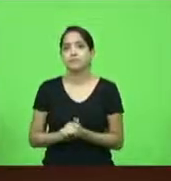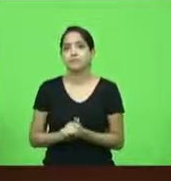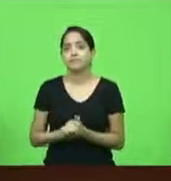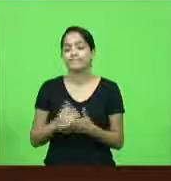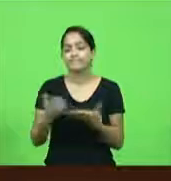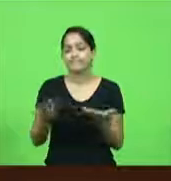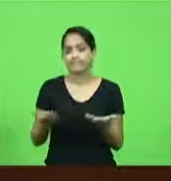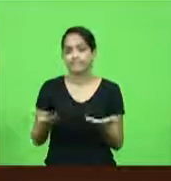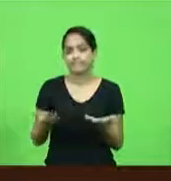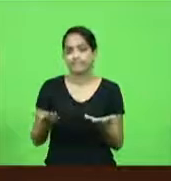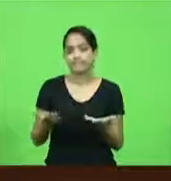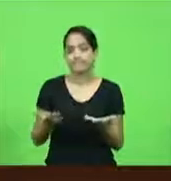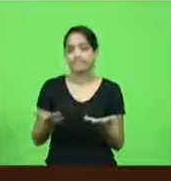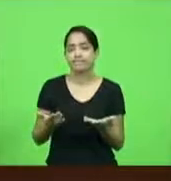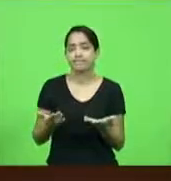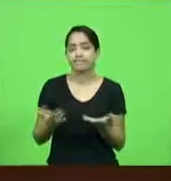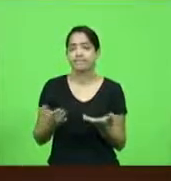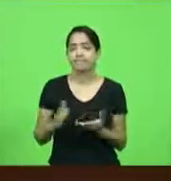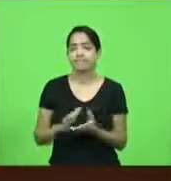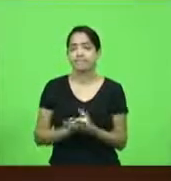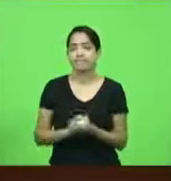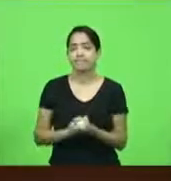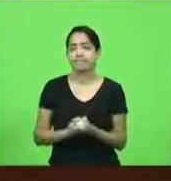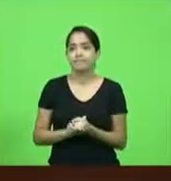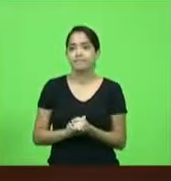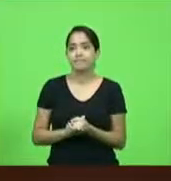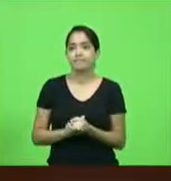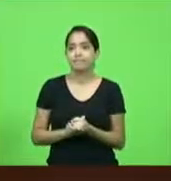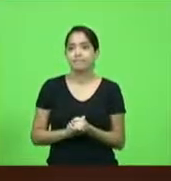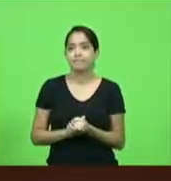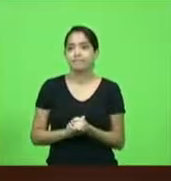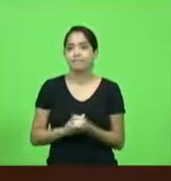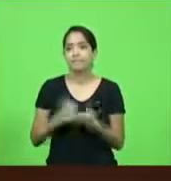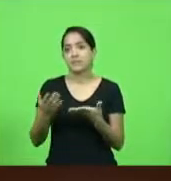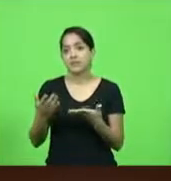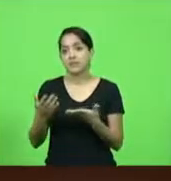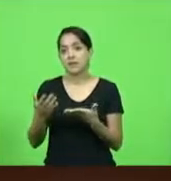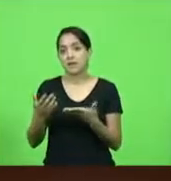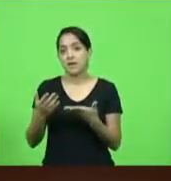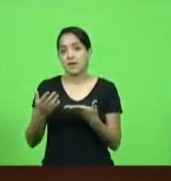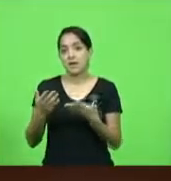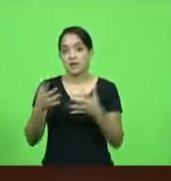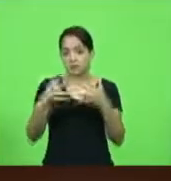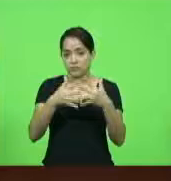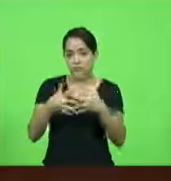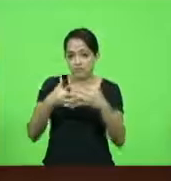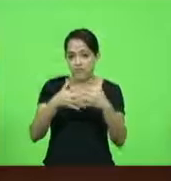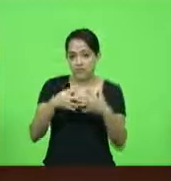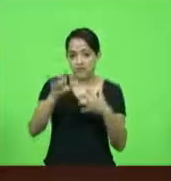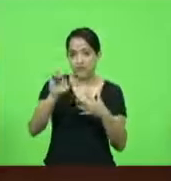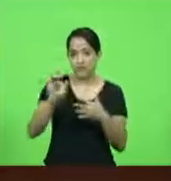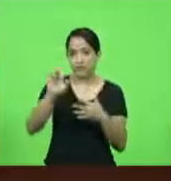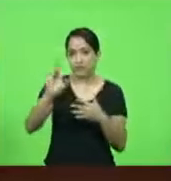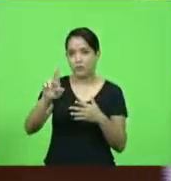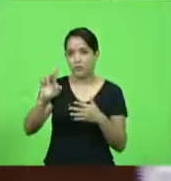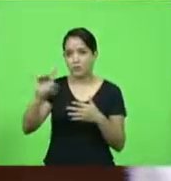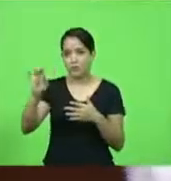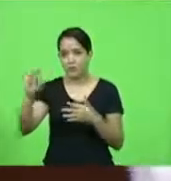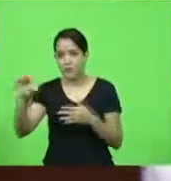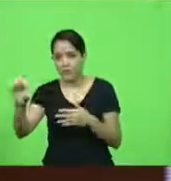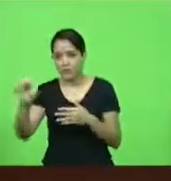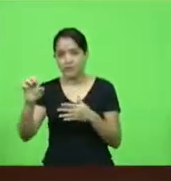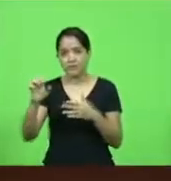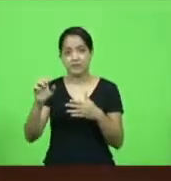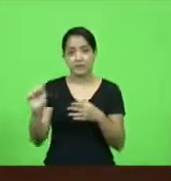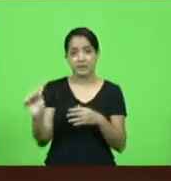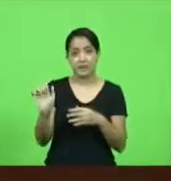Gente, aí o frete fica mais caro, porque além do preço